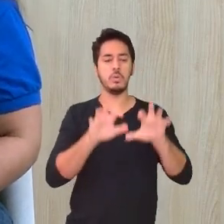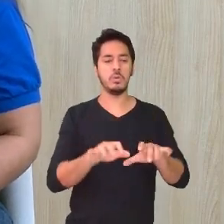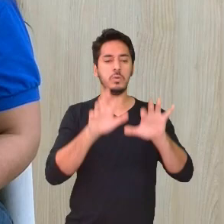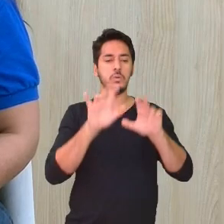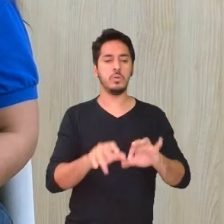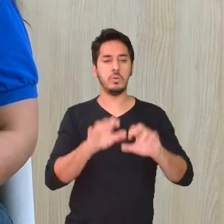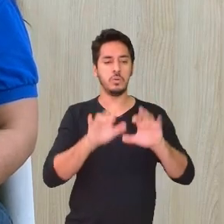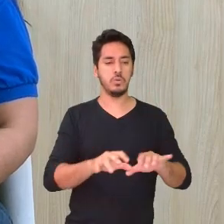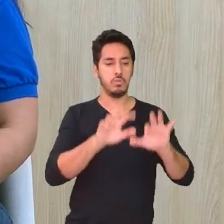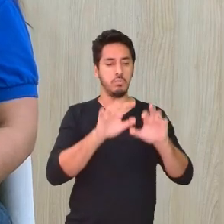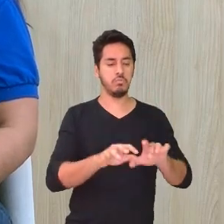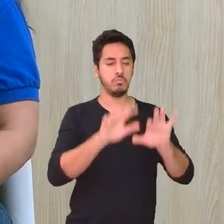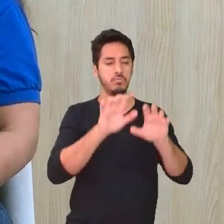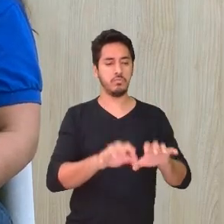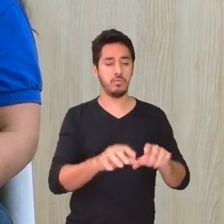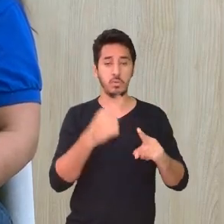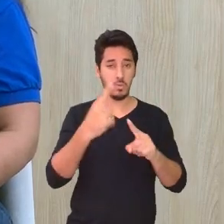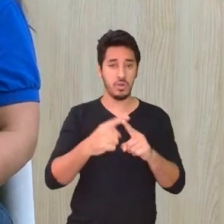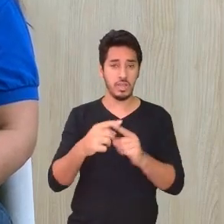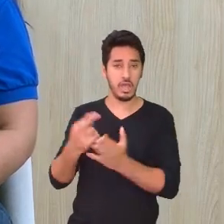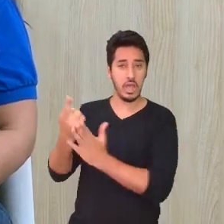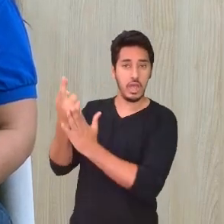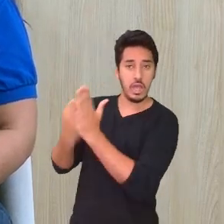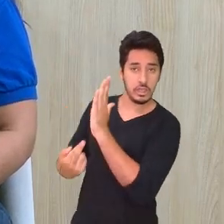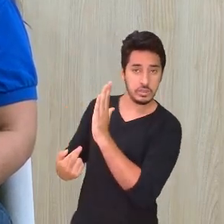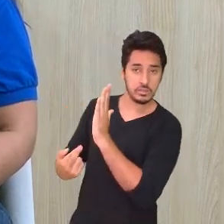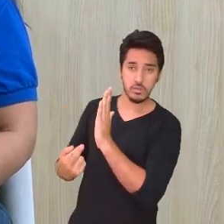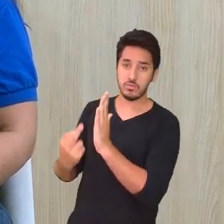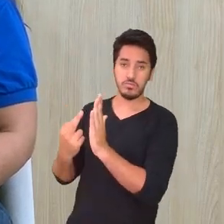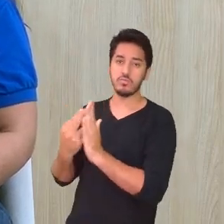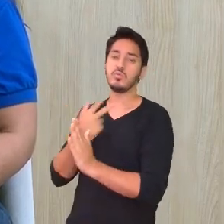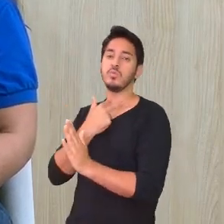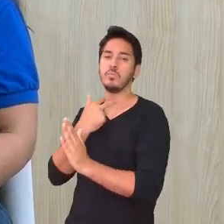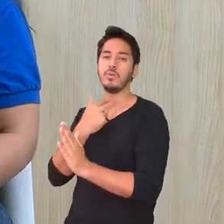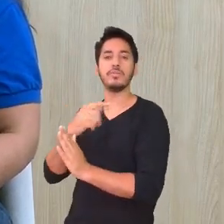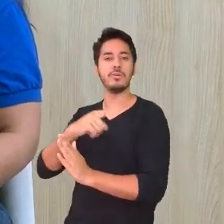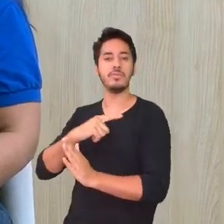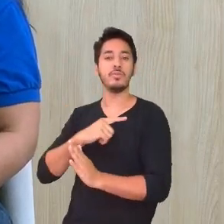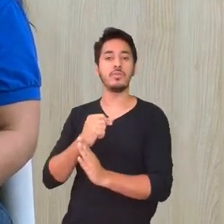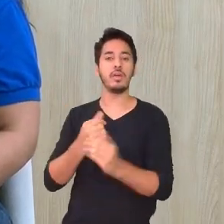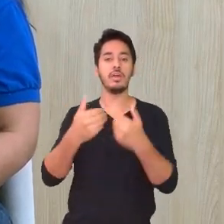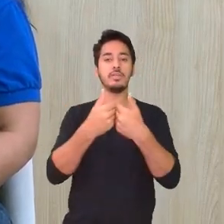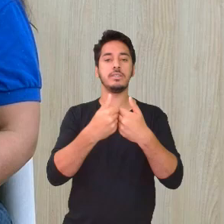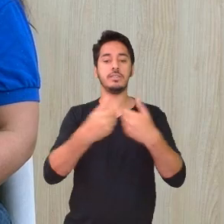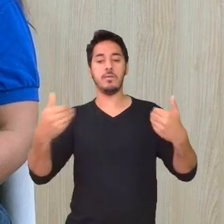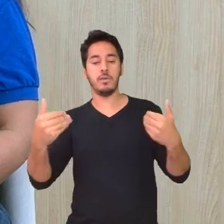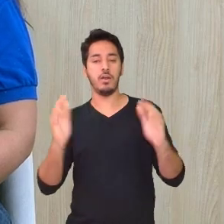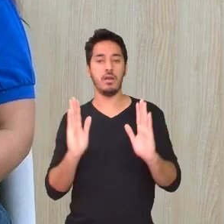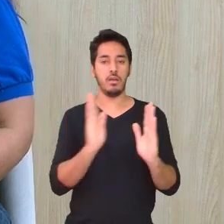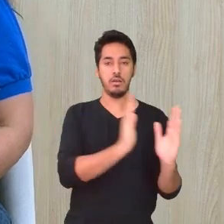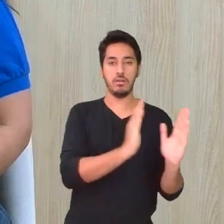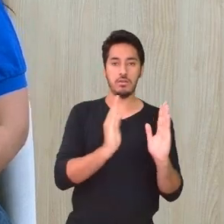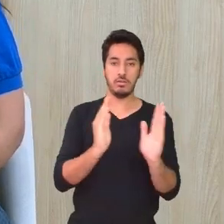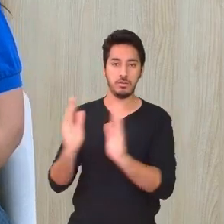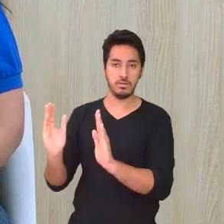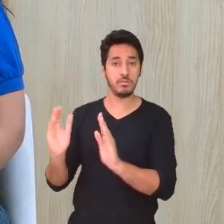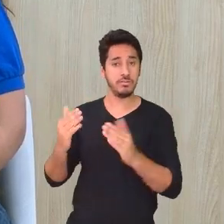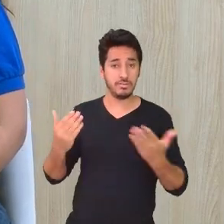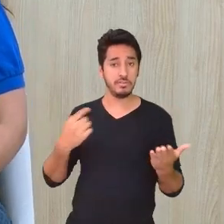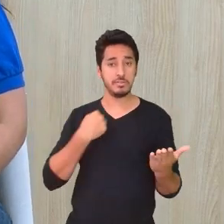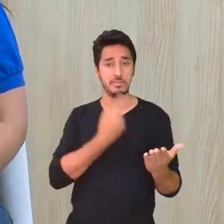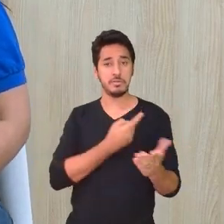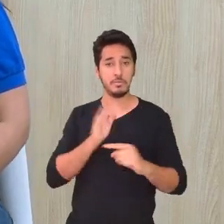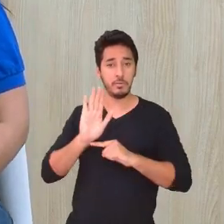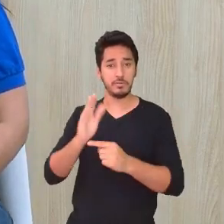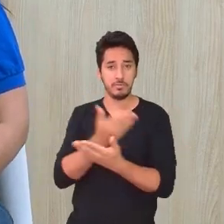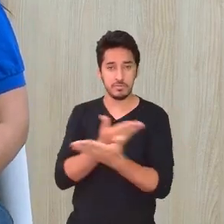comunicando com seus colegas, porque na redação você não vai poder usar isso. Então tinha muito aquela coisa da separação, né? E a gente está trazendo justamente hoje,